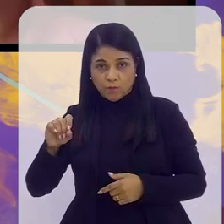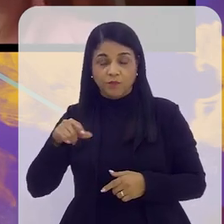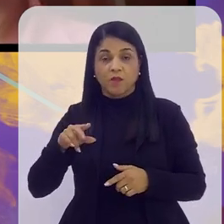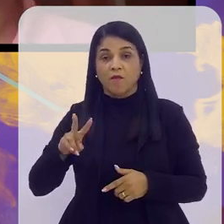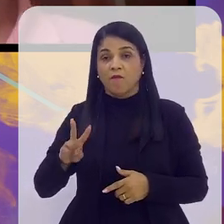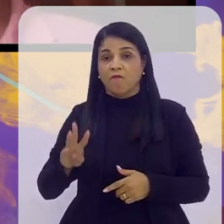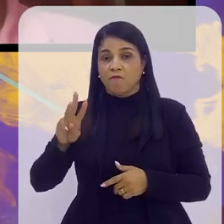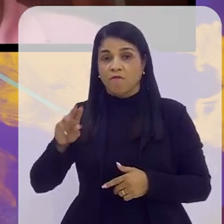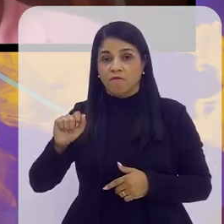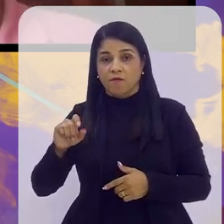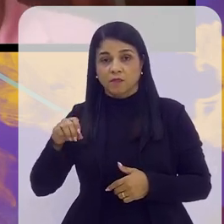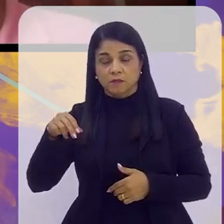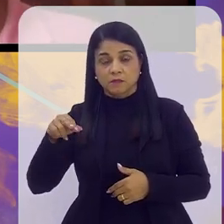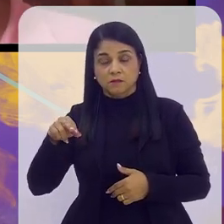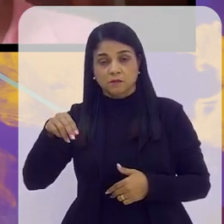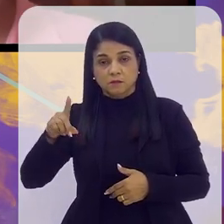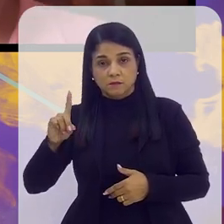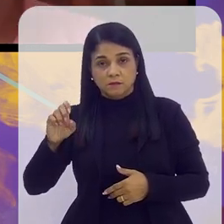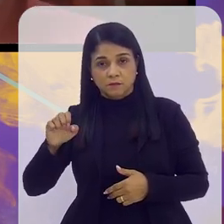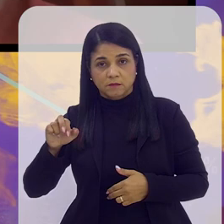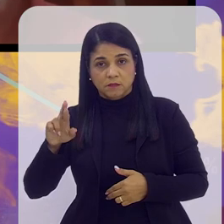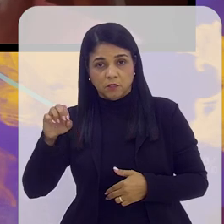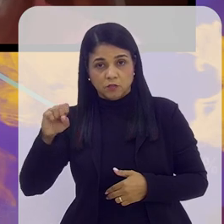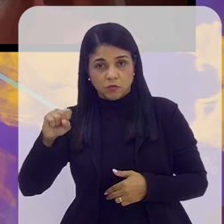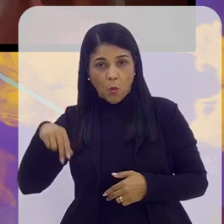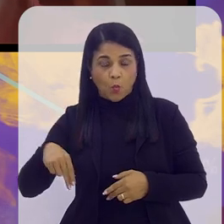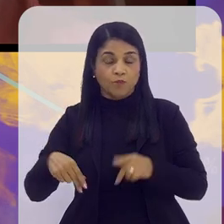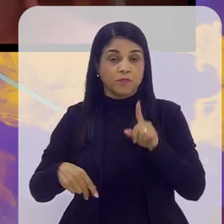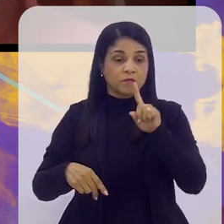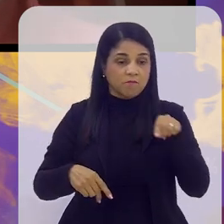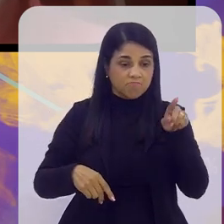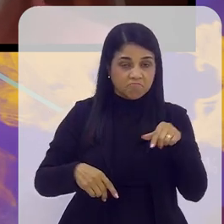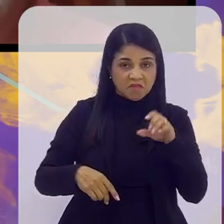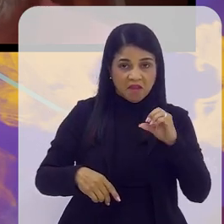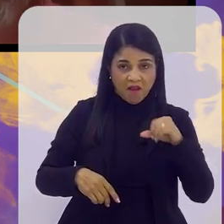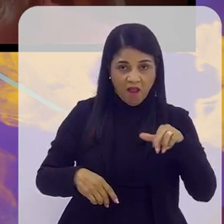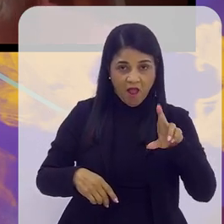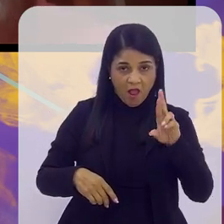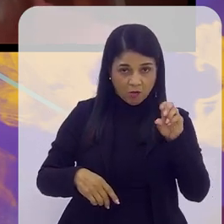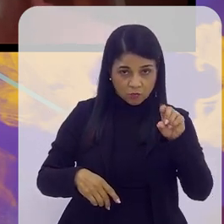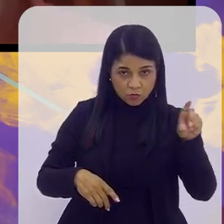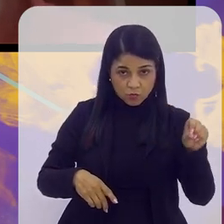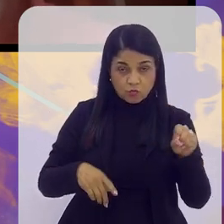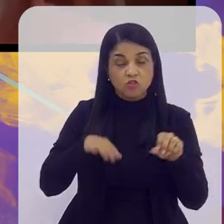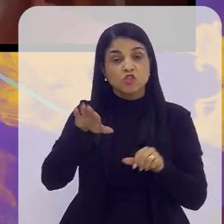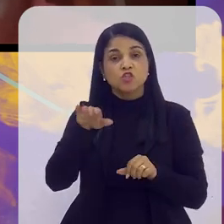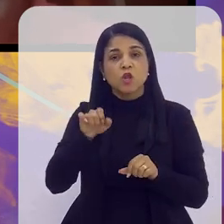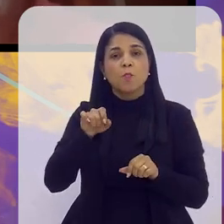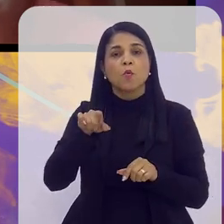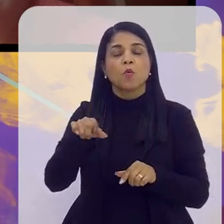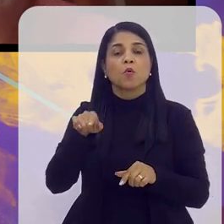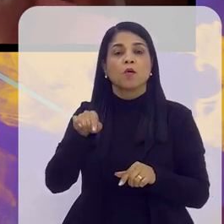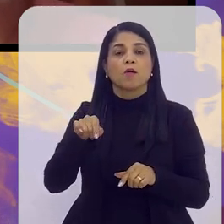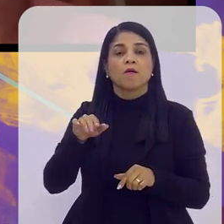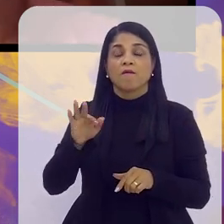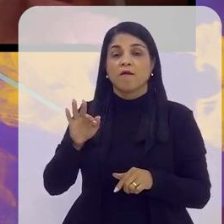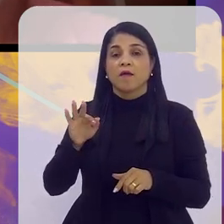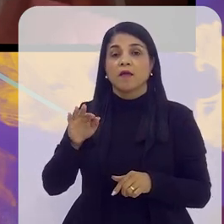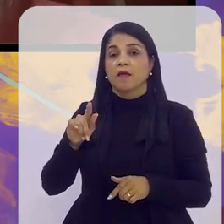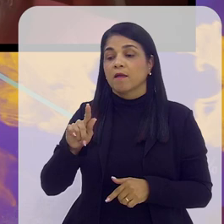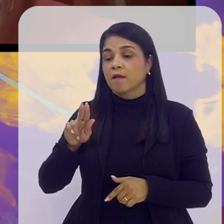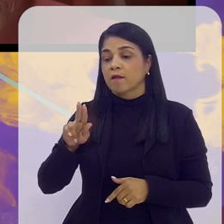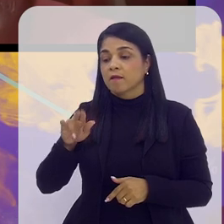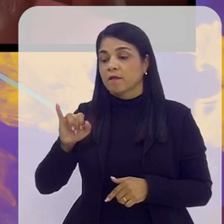o Wanderson do Mônaco, o Caio Henrique foi cortado, aí chamaram, né, chamaram não, no caso o Fernando Diniz, chamou o Guilherme